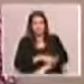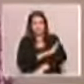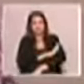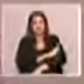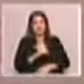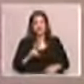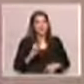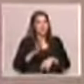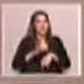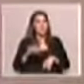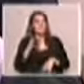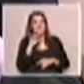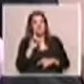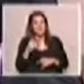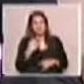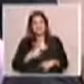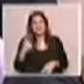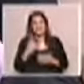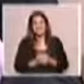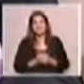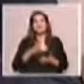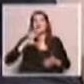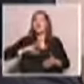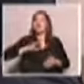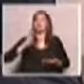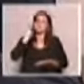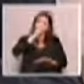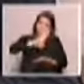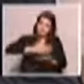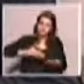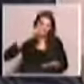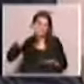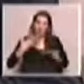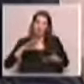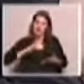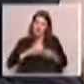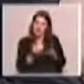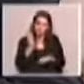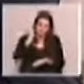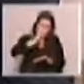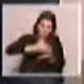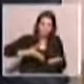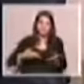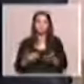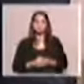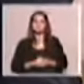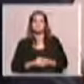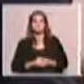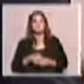não é só pelo frio. Mas vamos por partes. Abrindo um queijo. Vamos imaginar que abrimos agora um queijo. Eu acho que... Já não fazíamos mais o